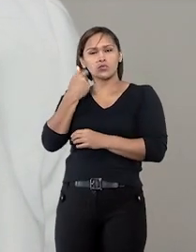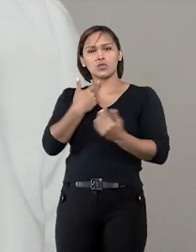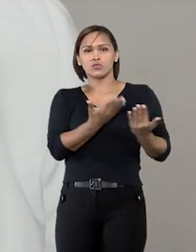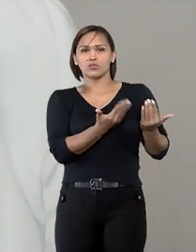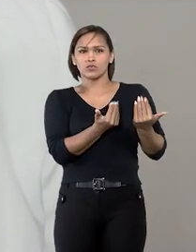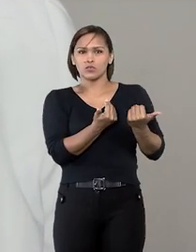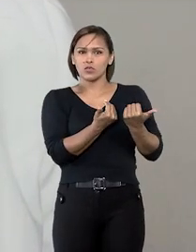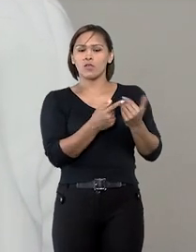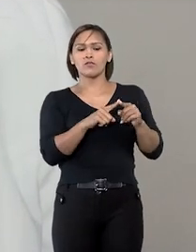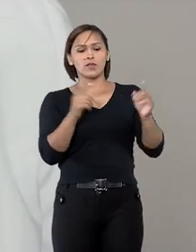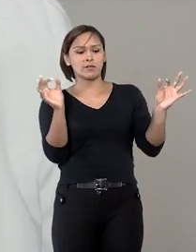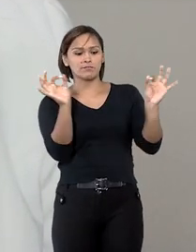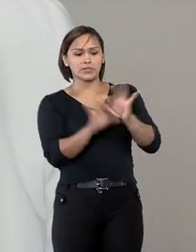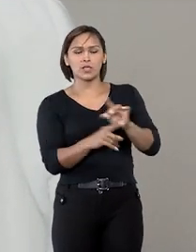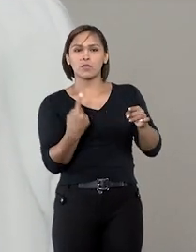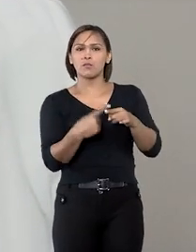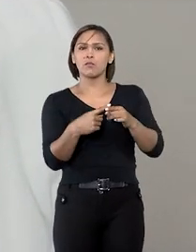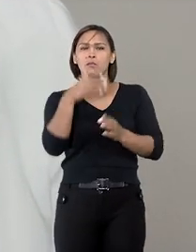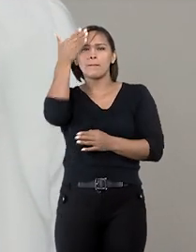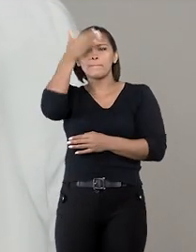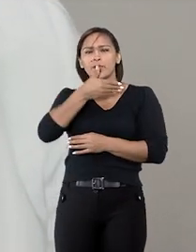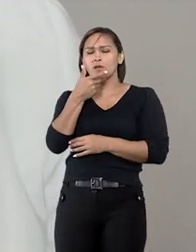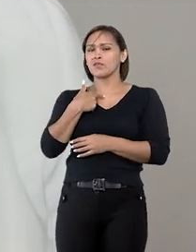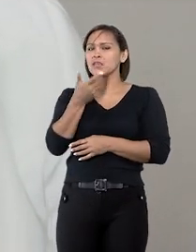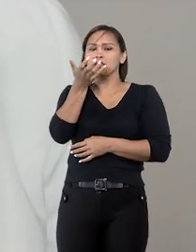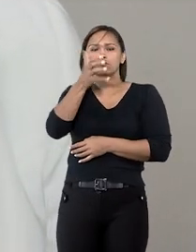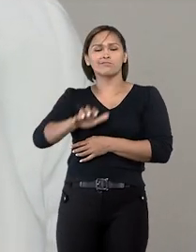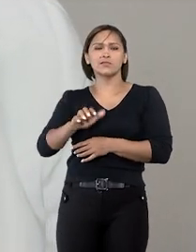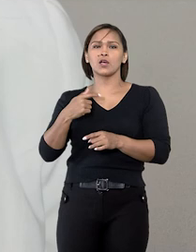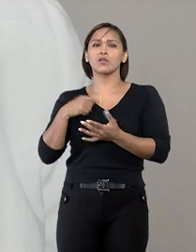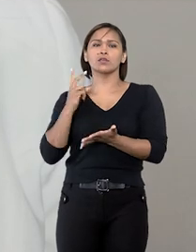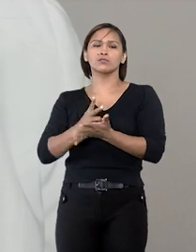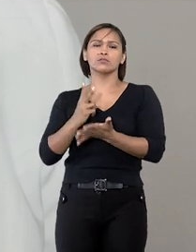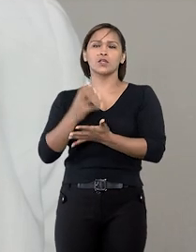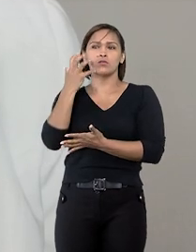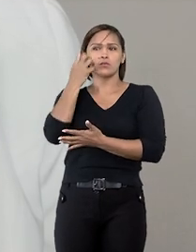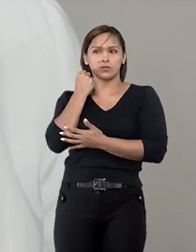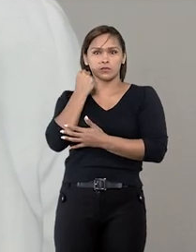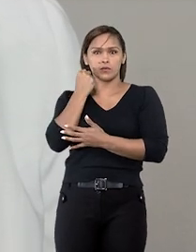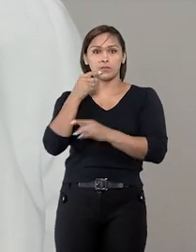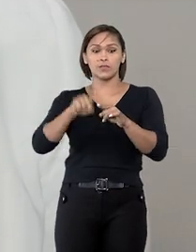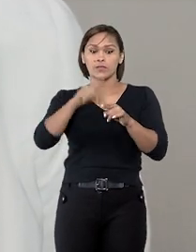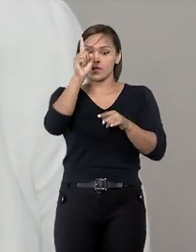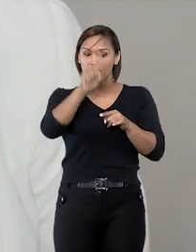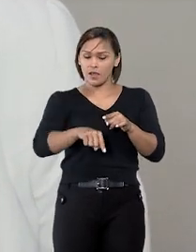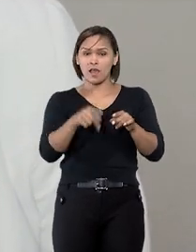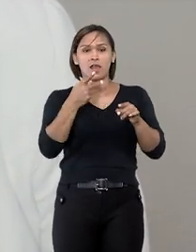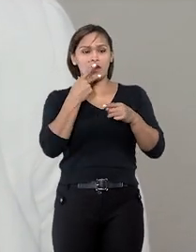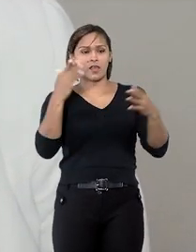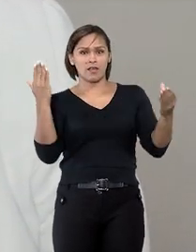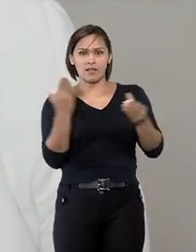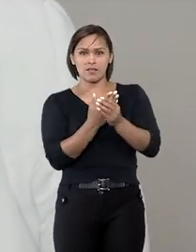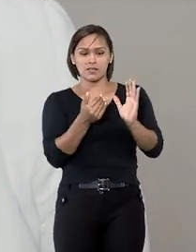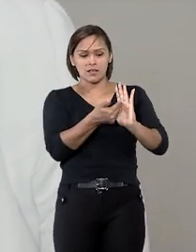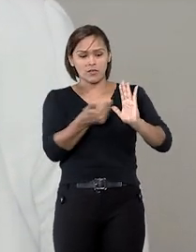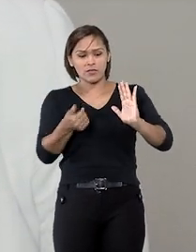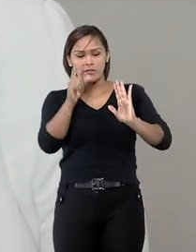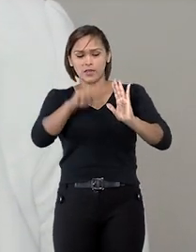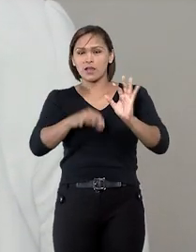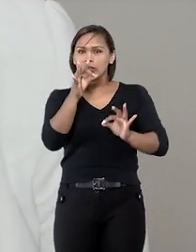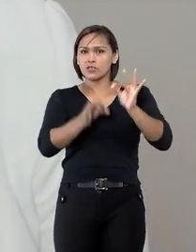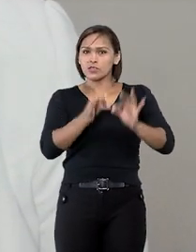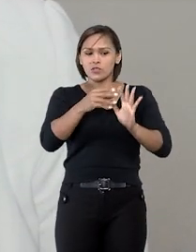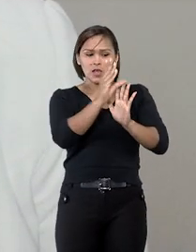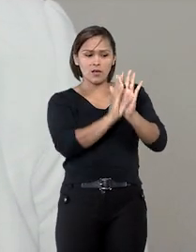de um adolescente seja rescindida após prova de que ele não desejava ser adotado. Neste caso, a ação rescisória